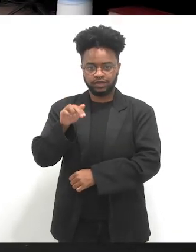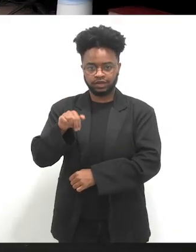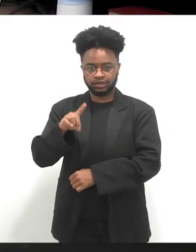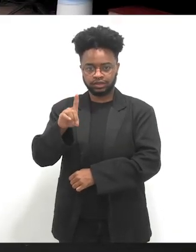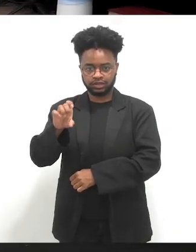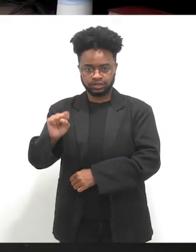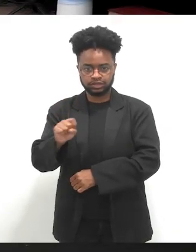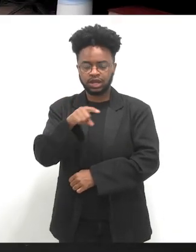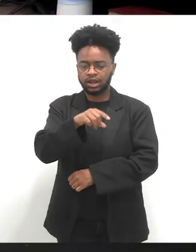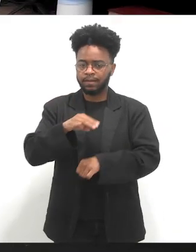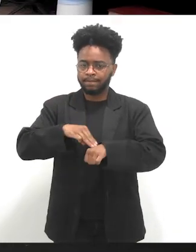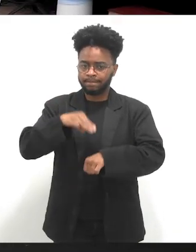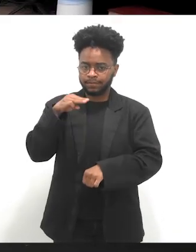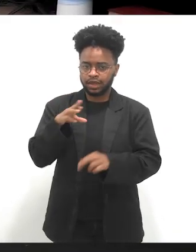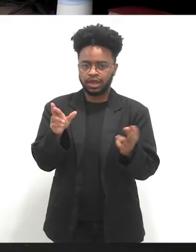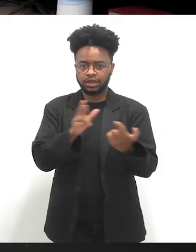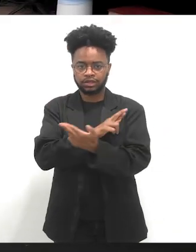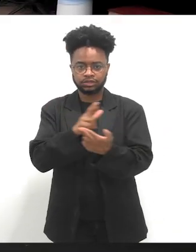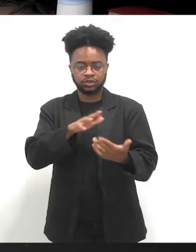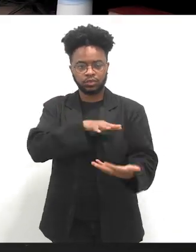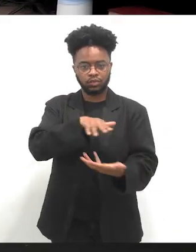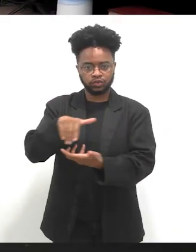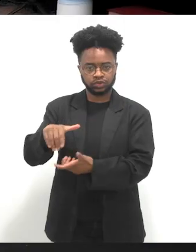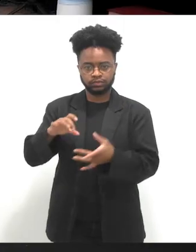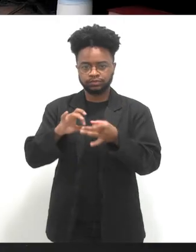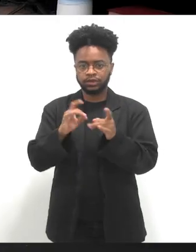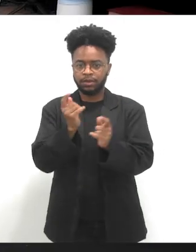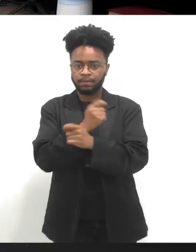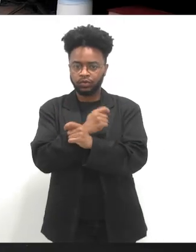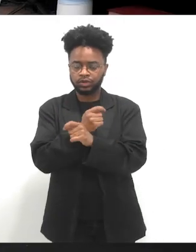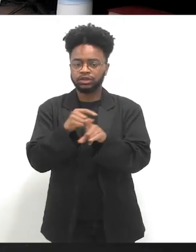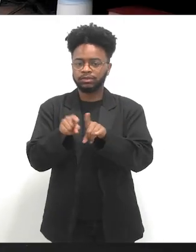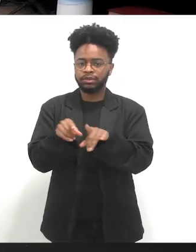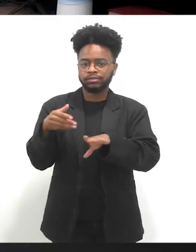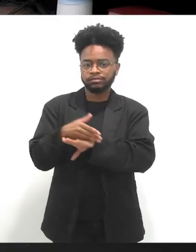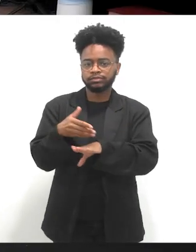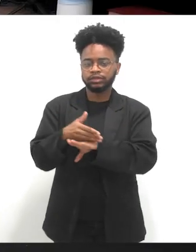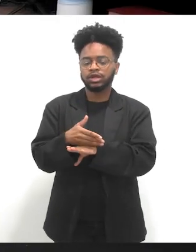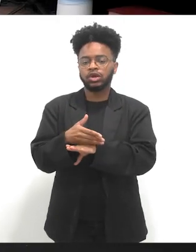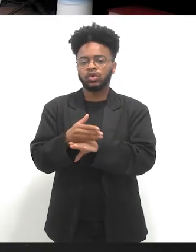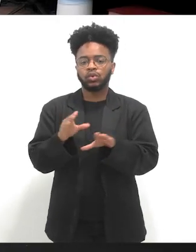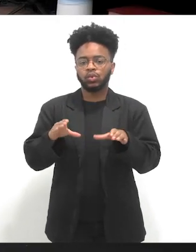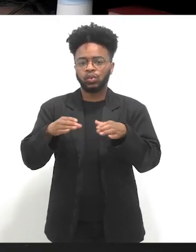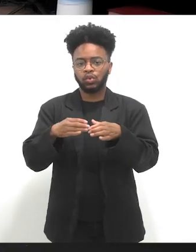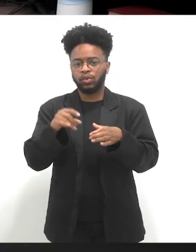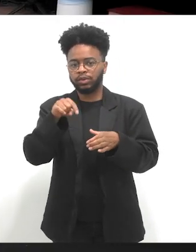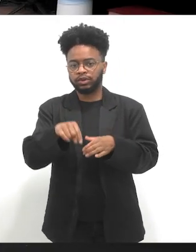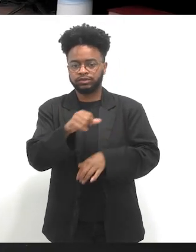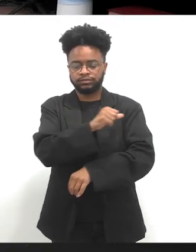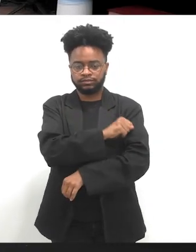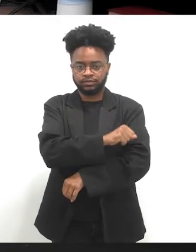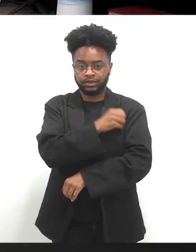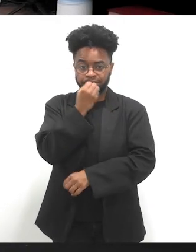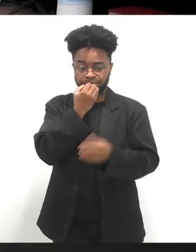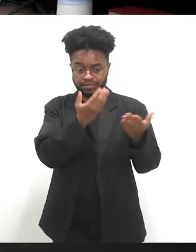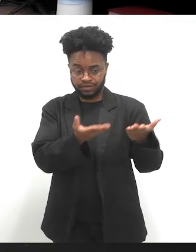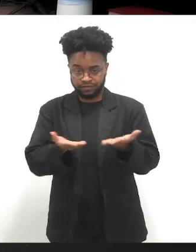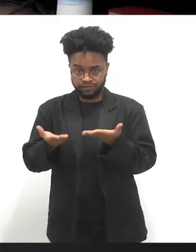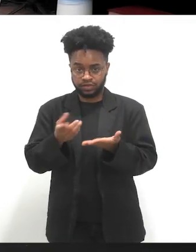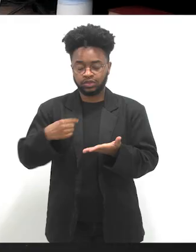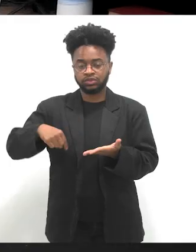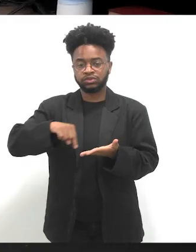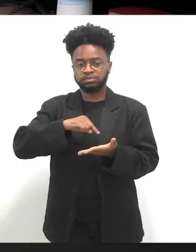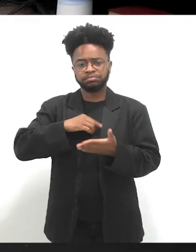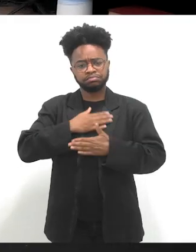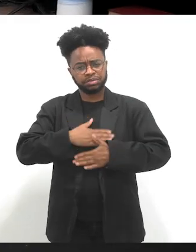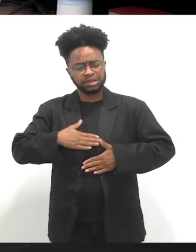Fernandes Basílio, que é mestre em Relações Internacionais pela PUC e integra a Caritas Diocesana no Rio de Janeiro. Seja bem-vinda, Adriana,